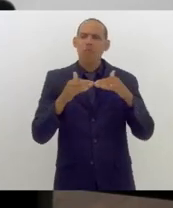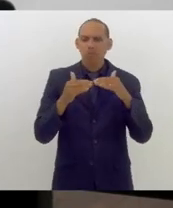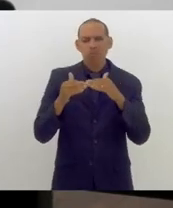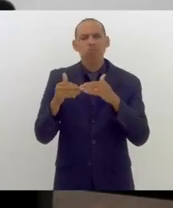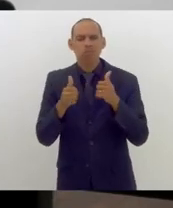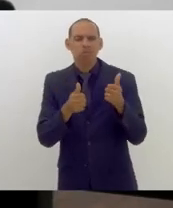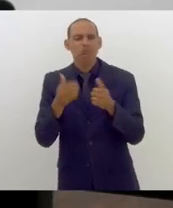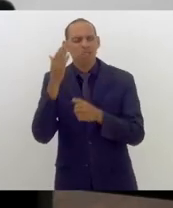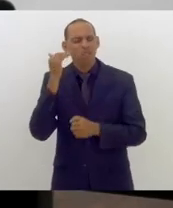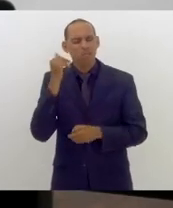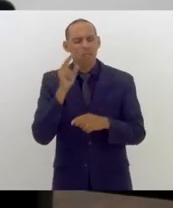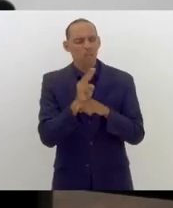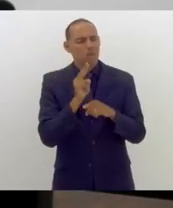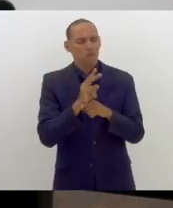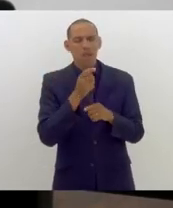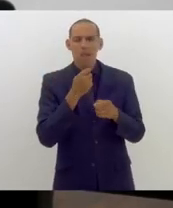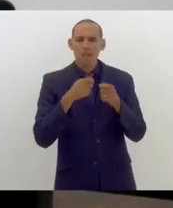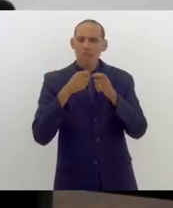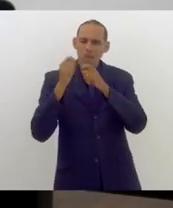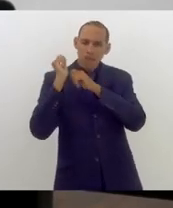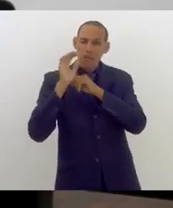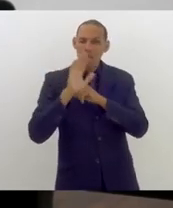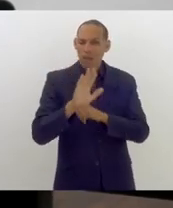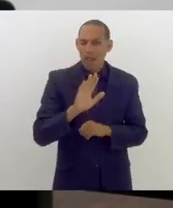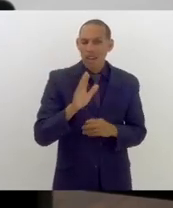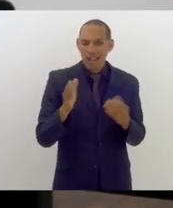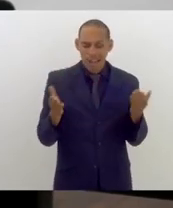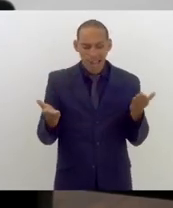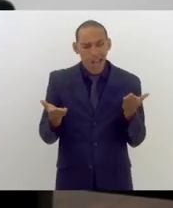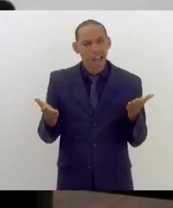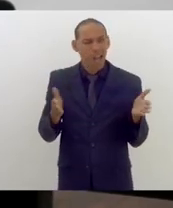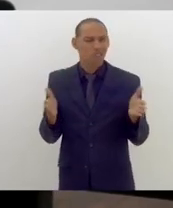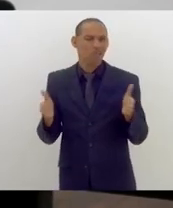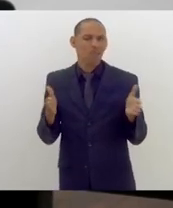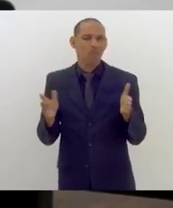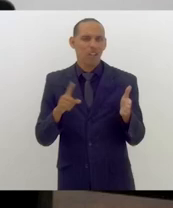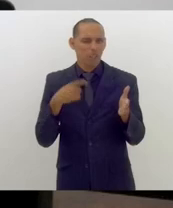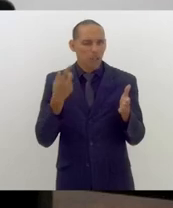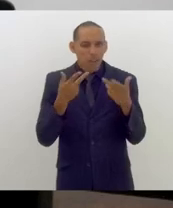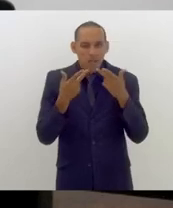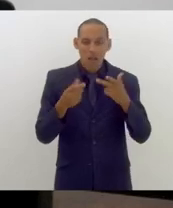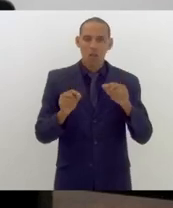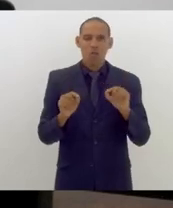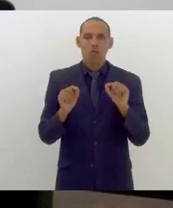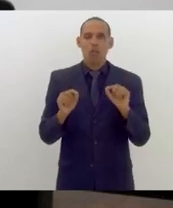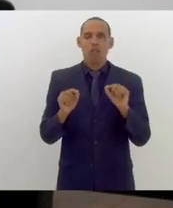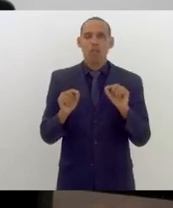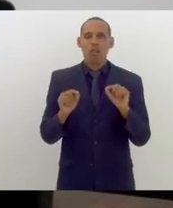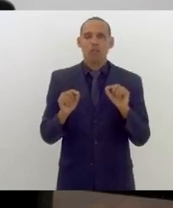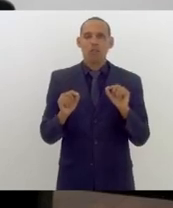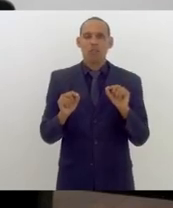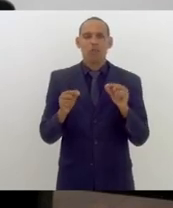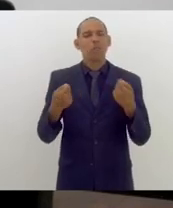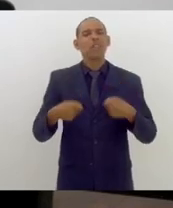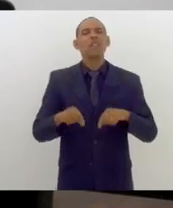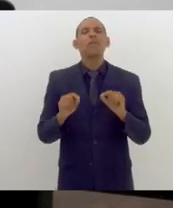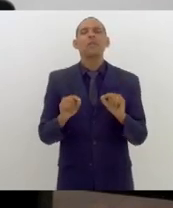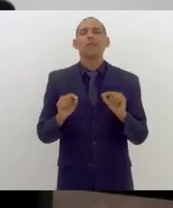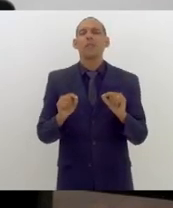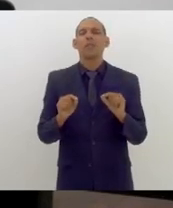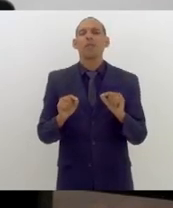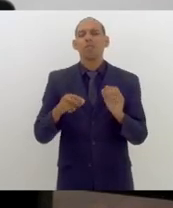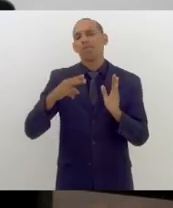tá querendo defender o pescador mas eu acho que no momento a gente tá falando em tudo mas tinha que dar uma